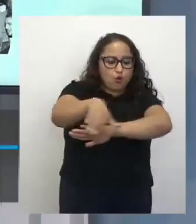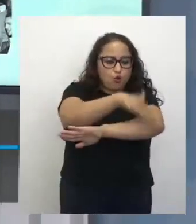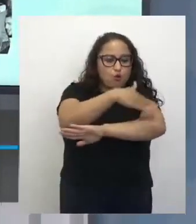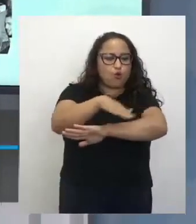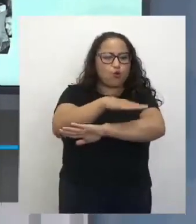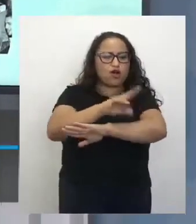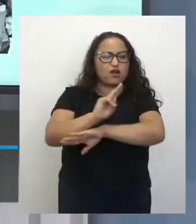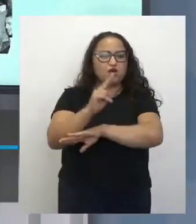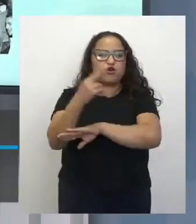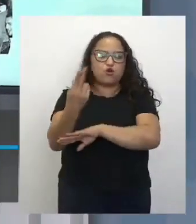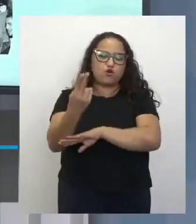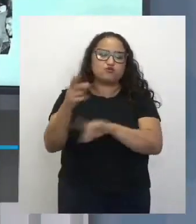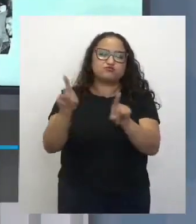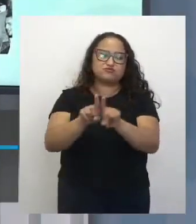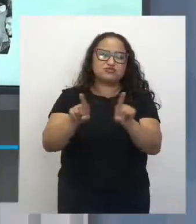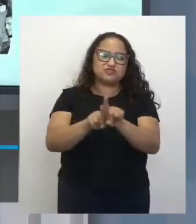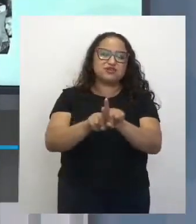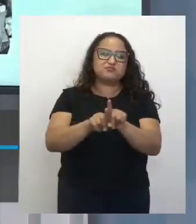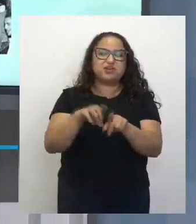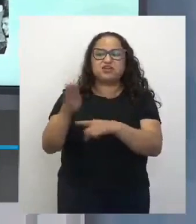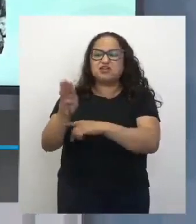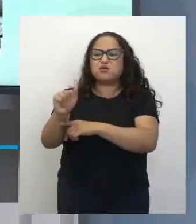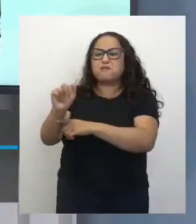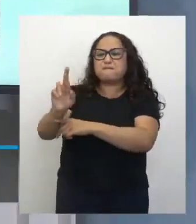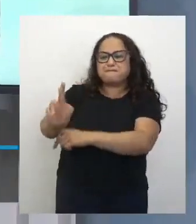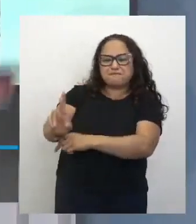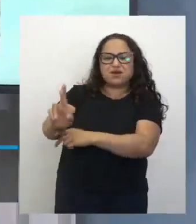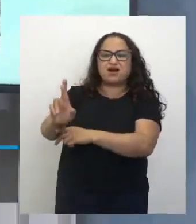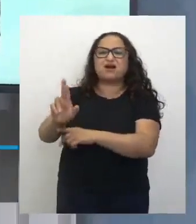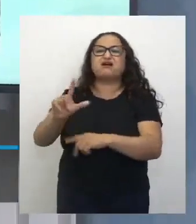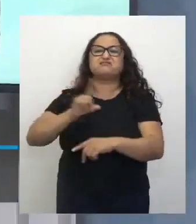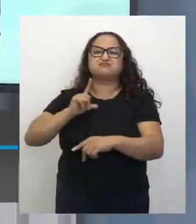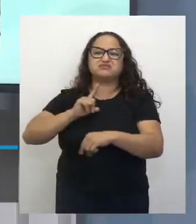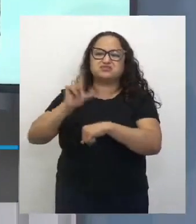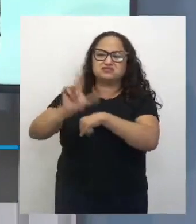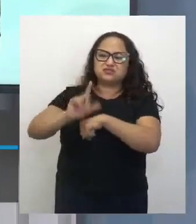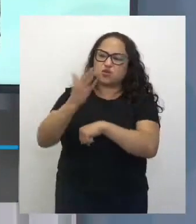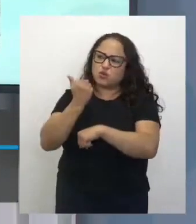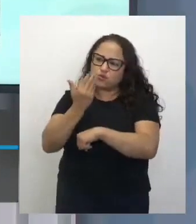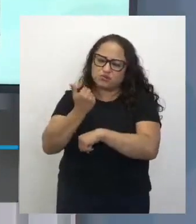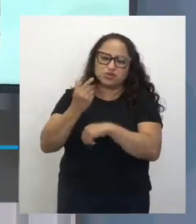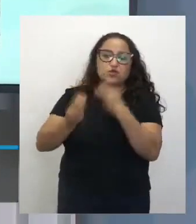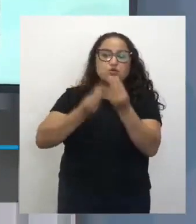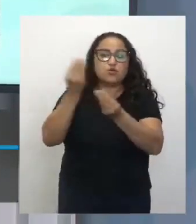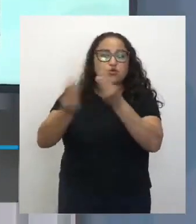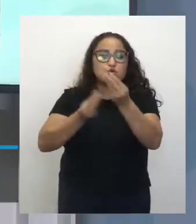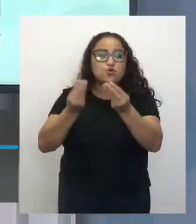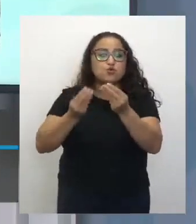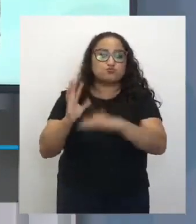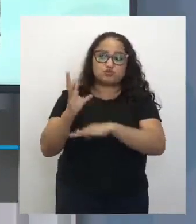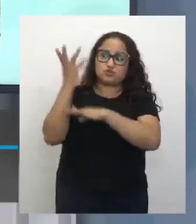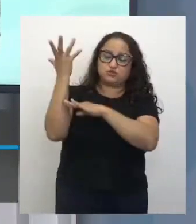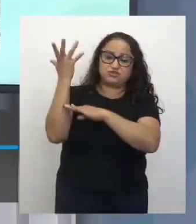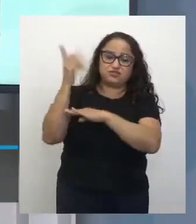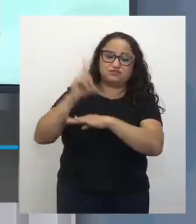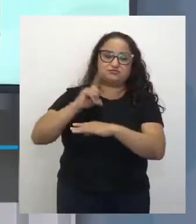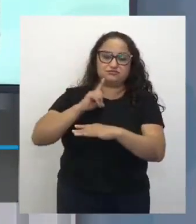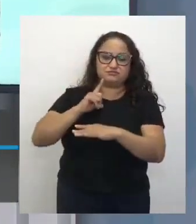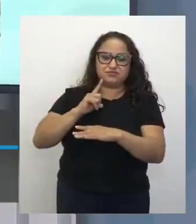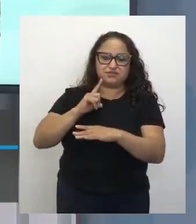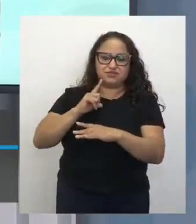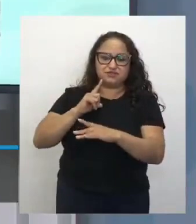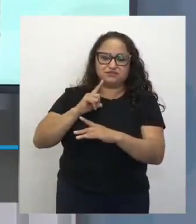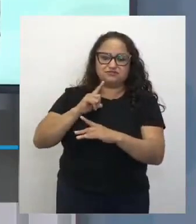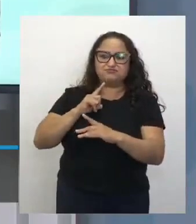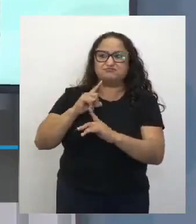na porta de bares, né? Lanchonetes, enfim. Então, como funciona esse samba da vela? Geralmente é colocada, né, uma vela, né, no